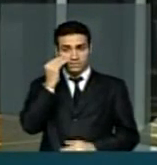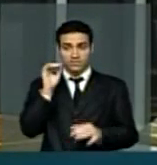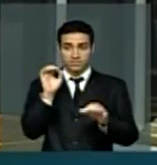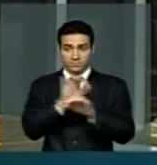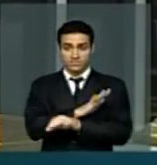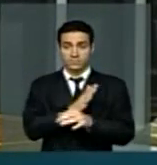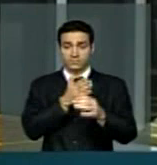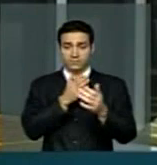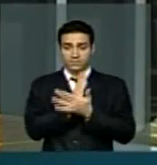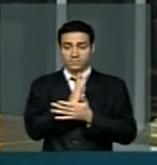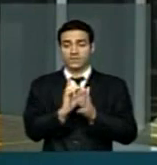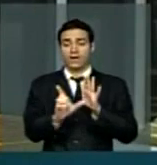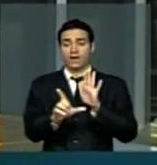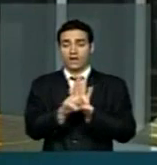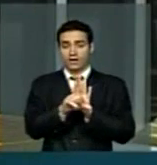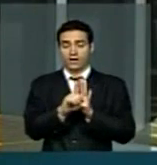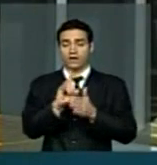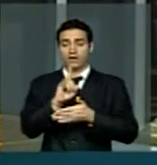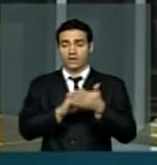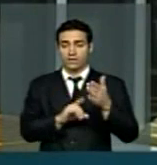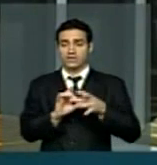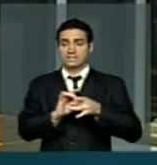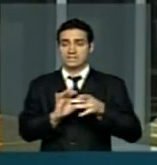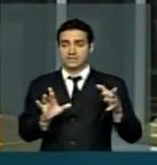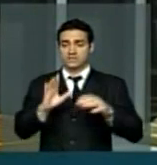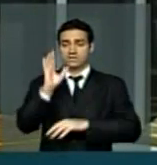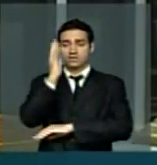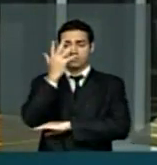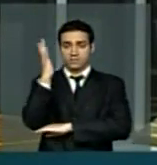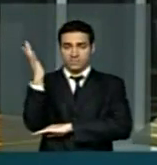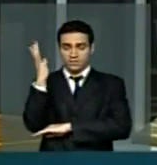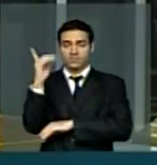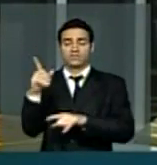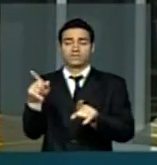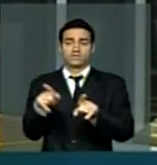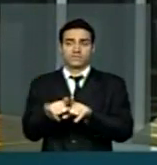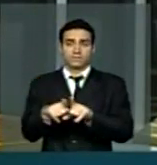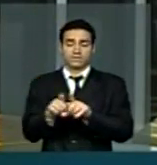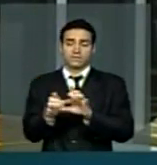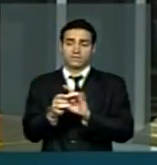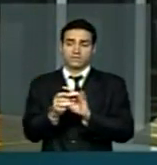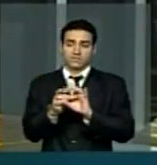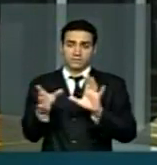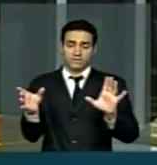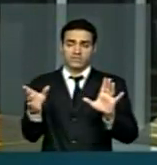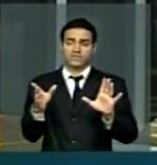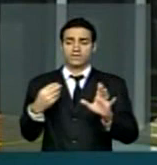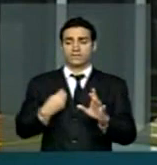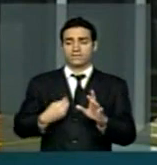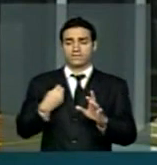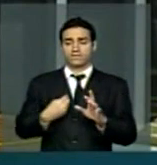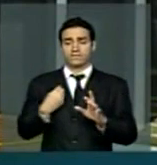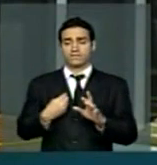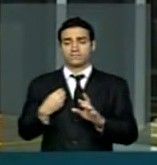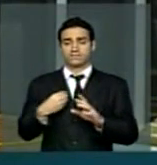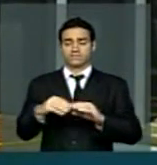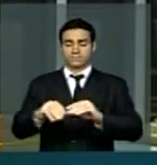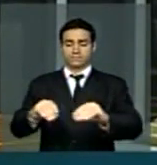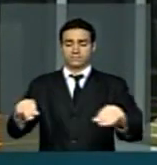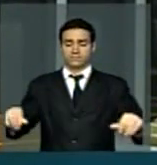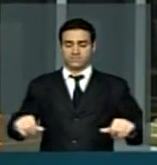as licenças ambientais, de legalizar a situação fundiária da nossa